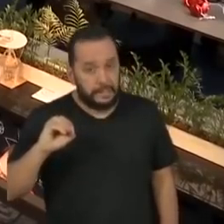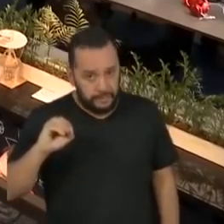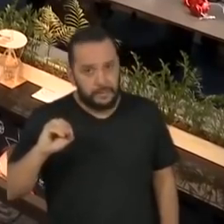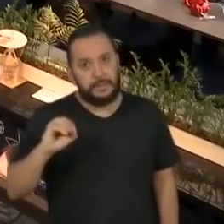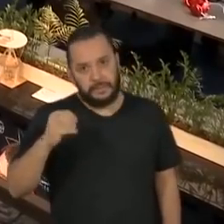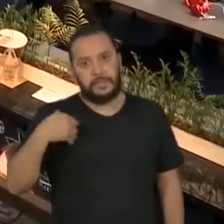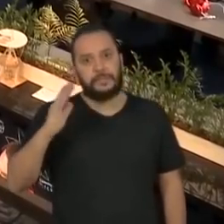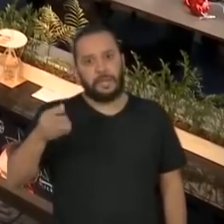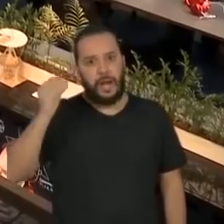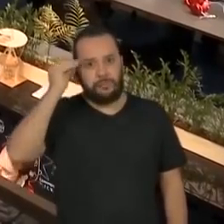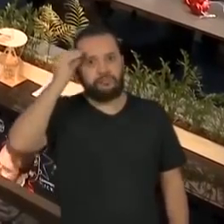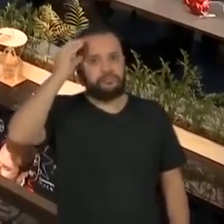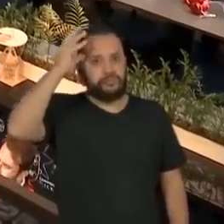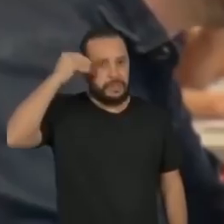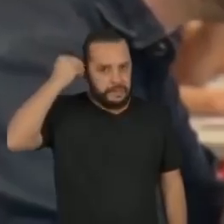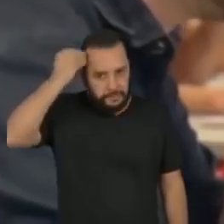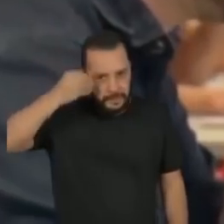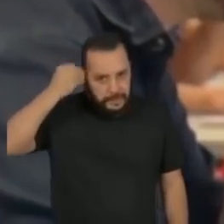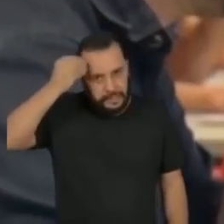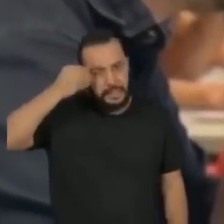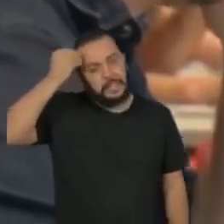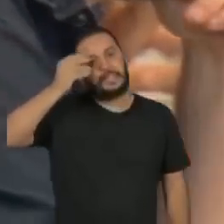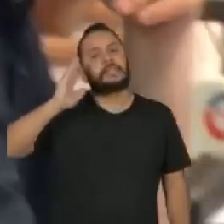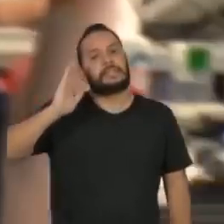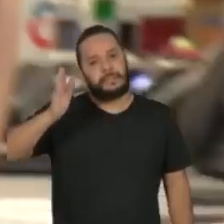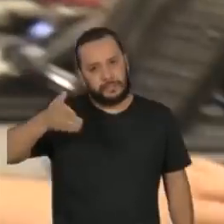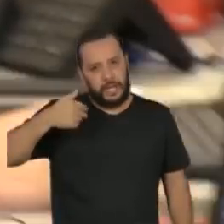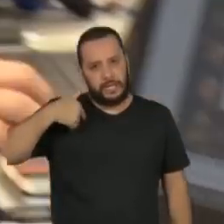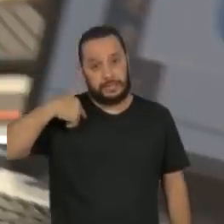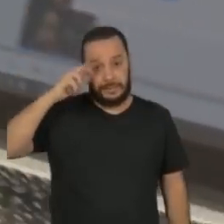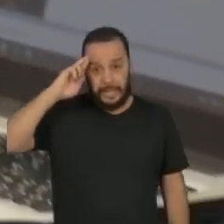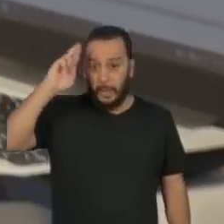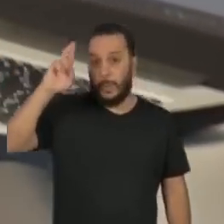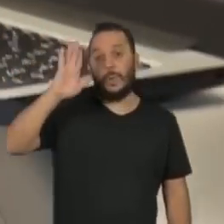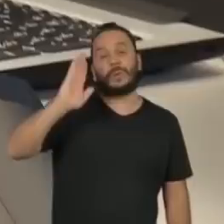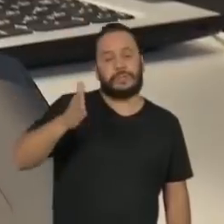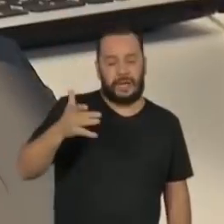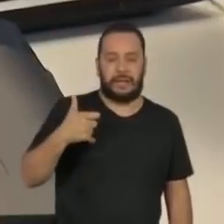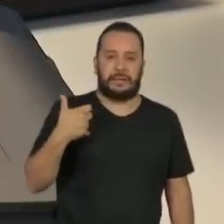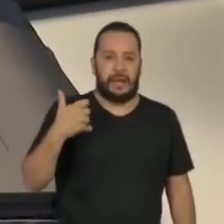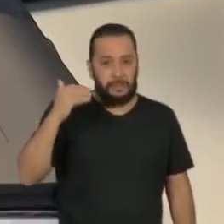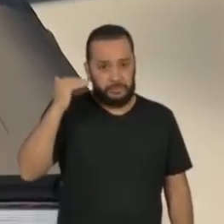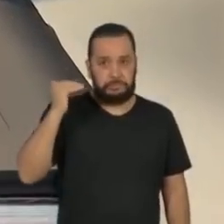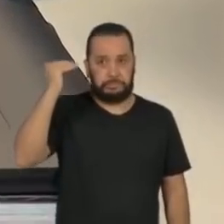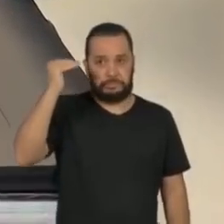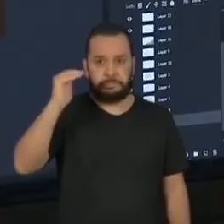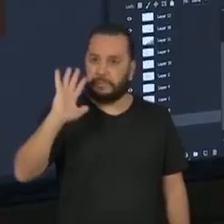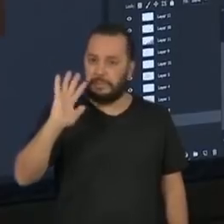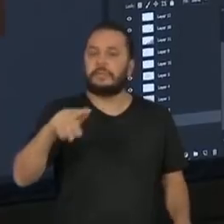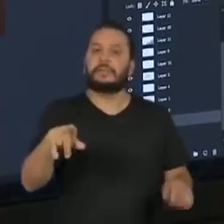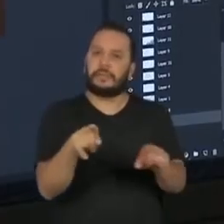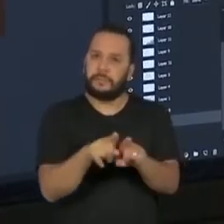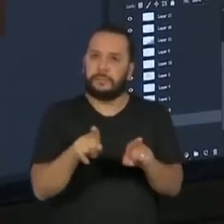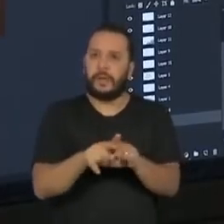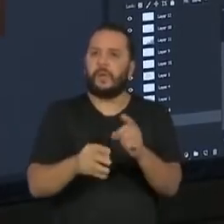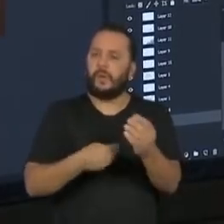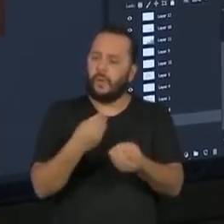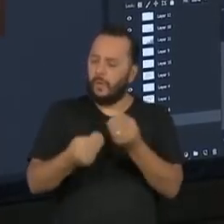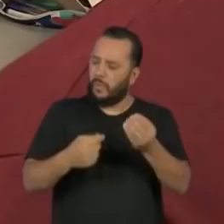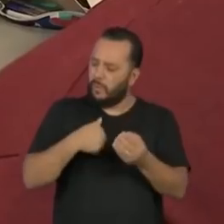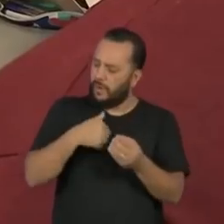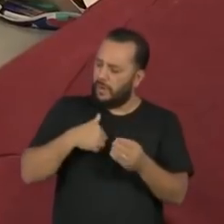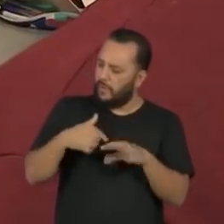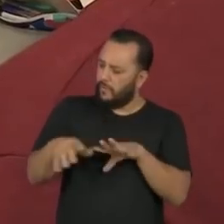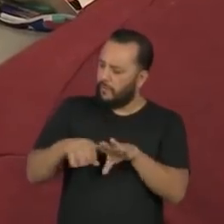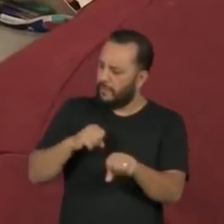dos maduros, né? Dos seniores, né? Então, também vendo como é que a sua formação,